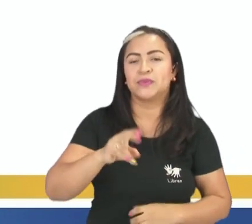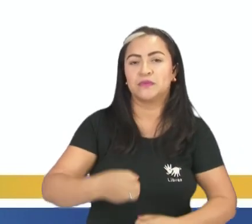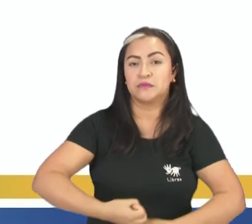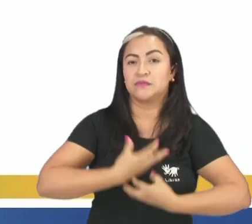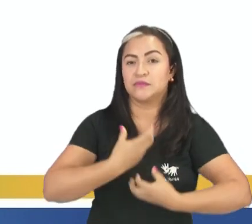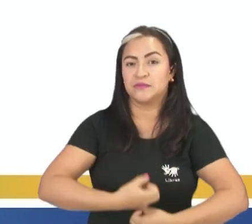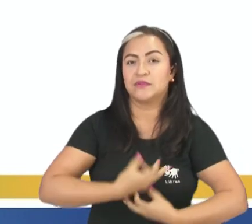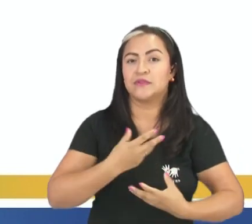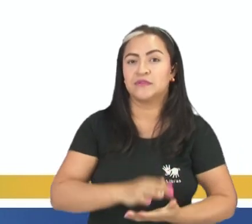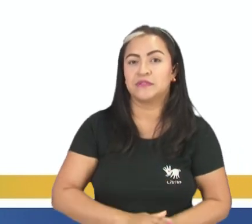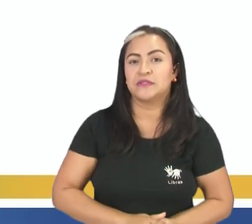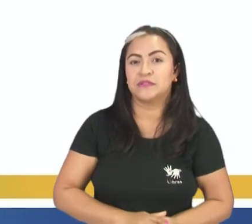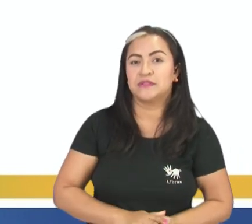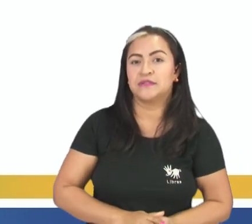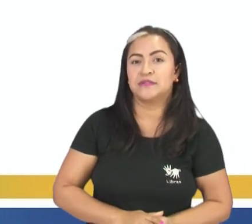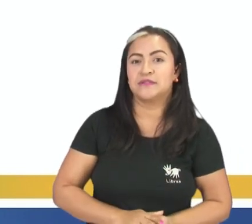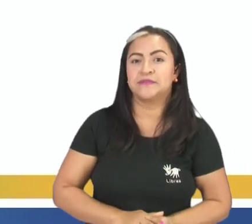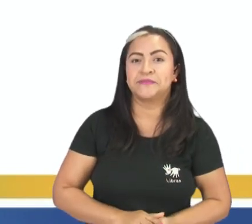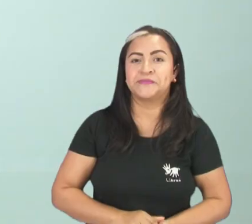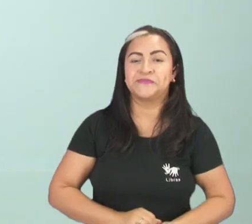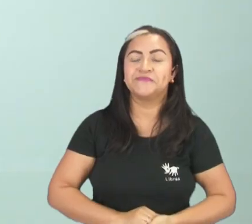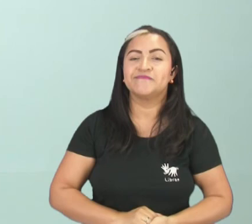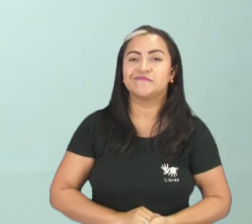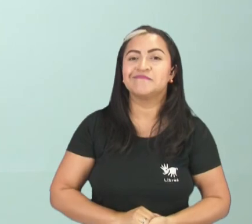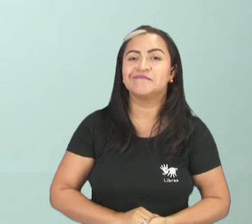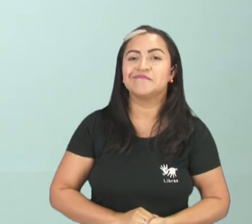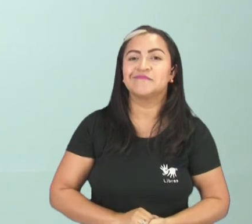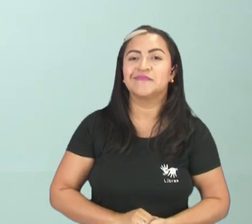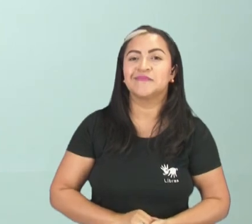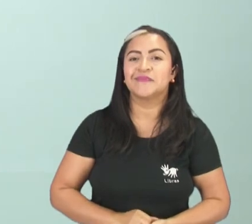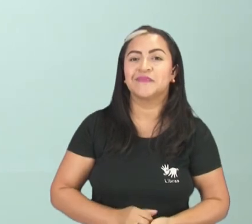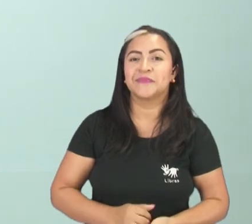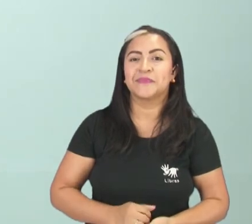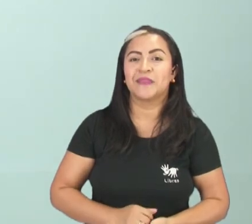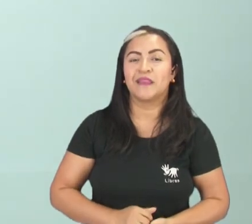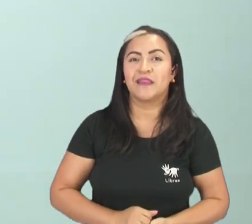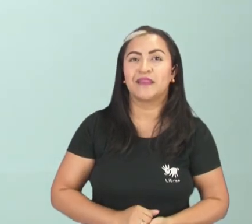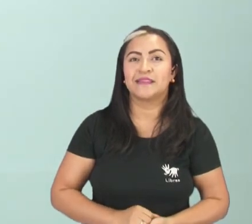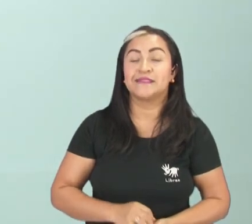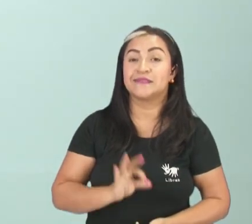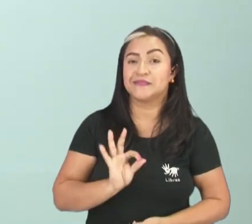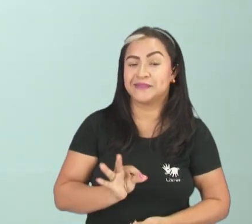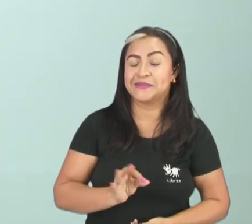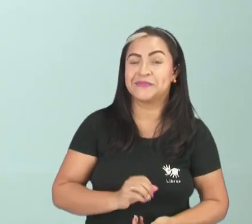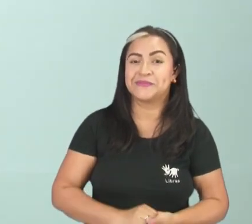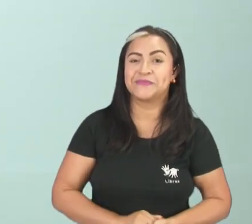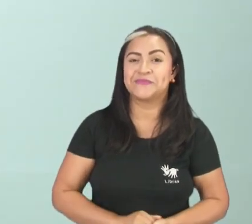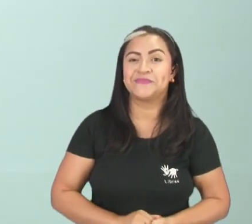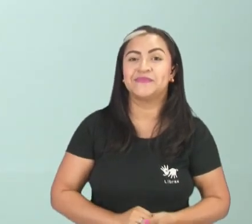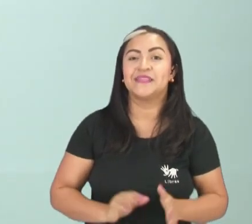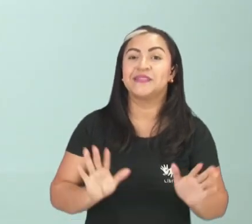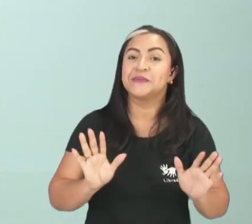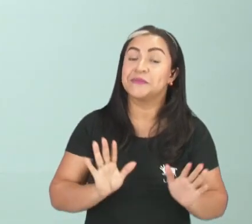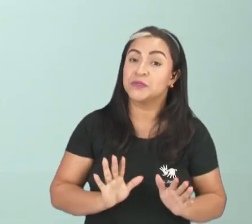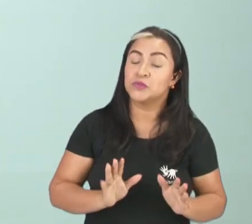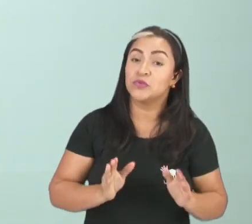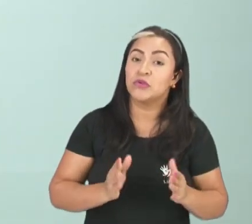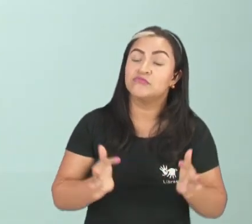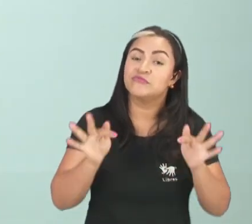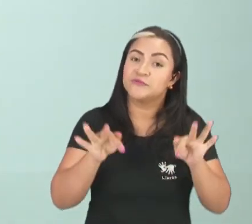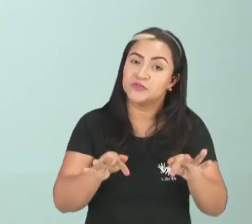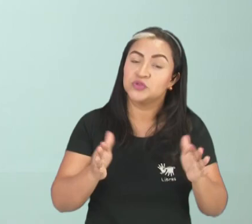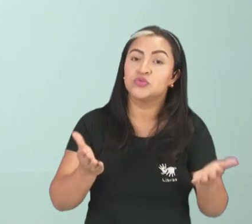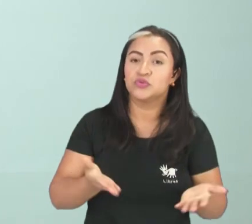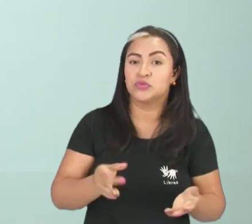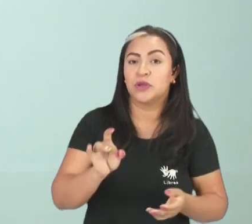são os que prendiam ele ali naquele momento, né? São as armas que ela usava, certo? Então, pessoal, por hoje é